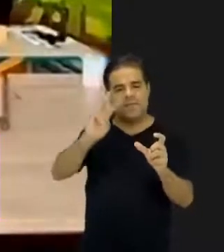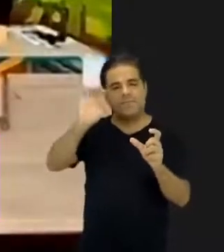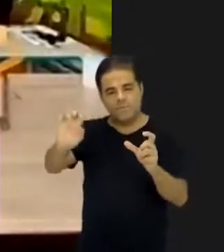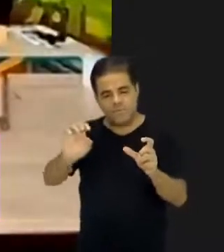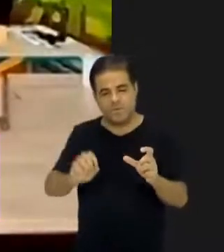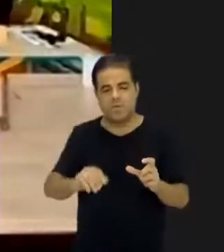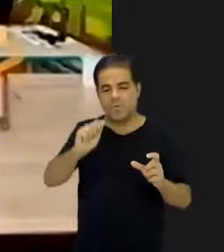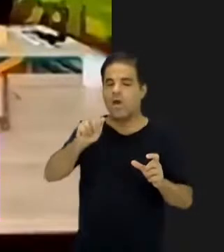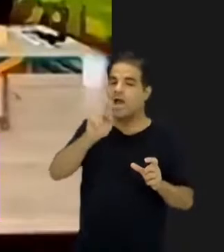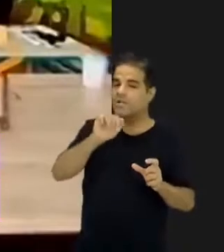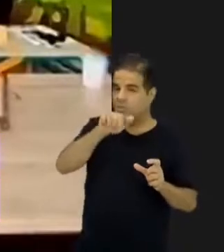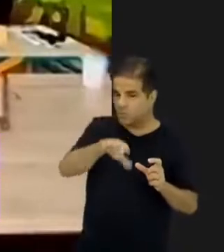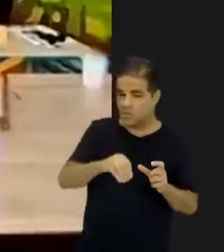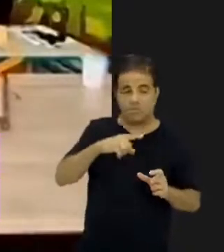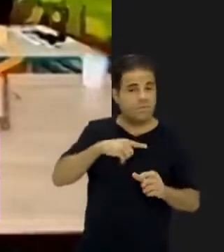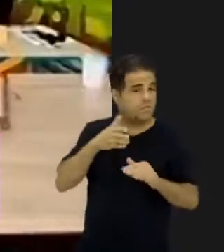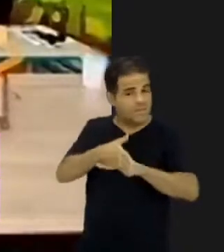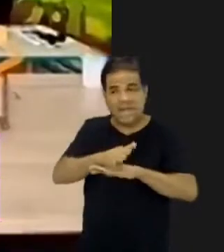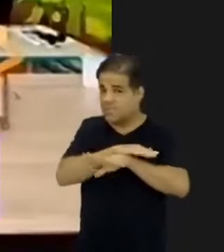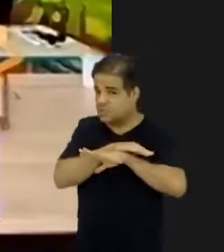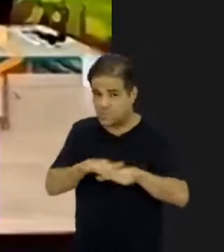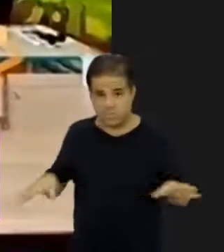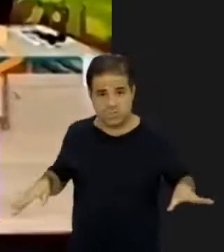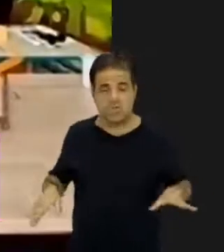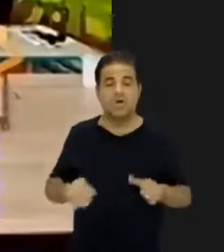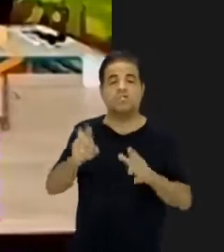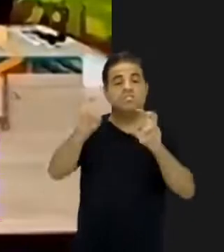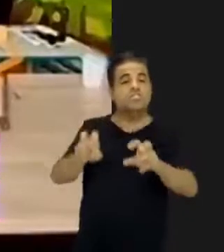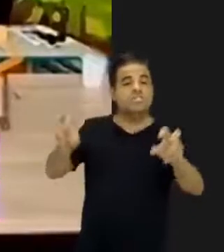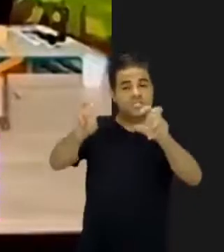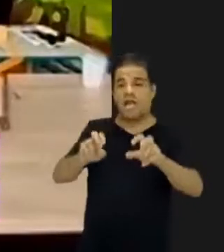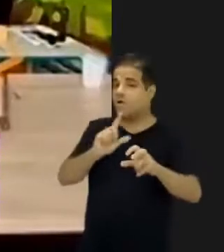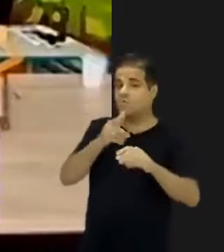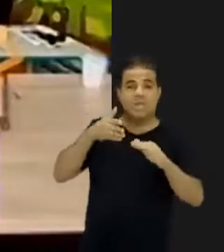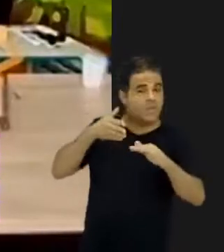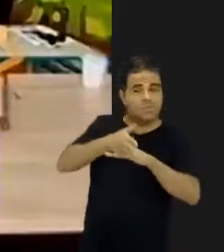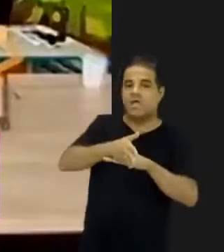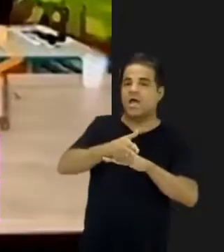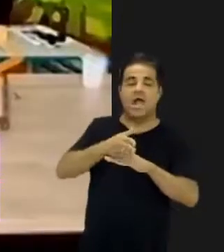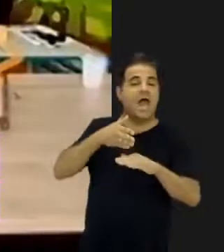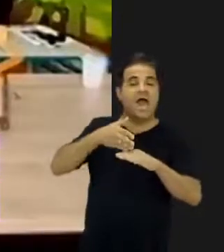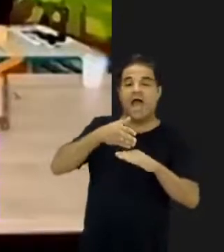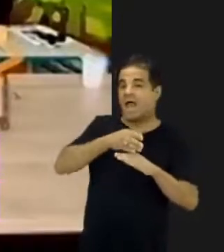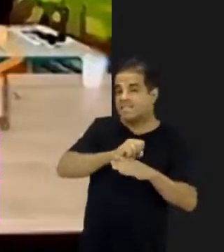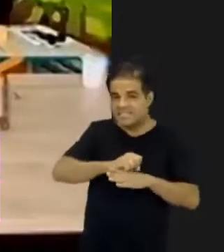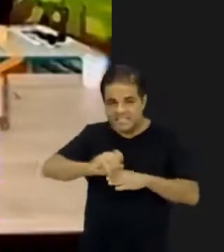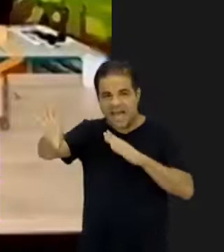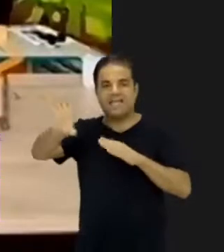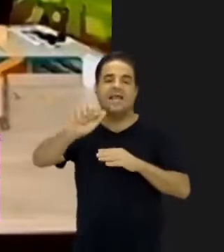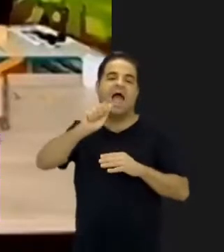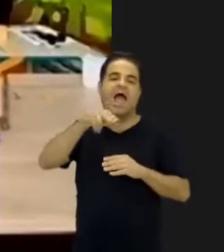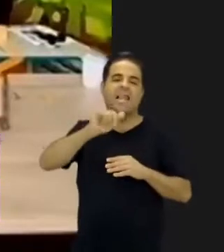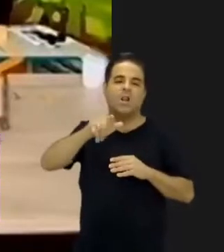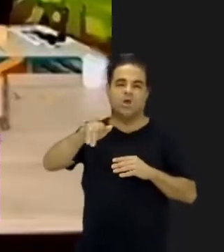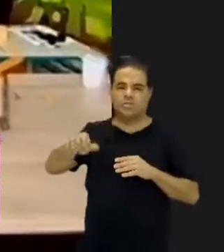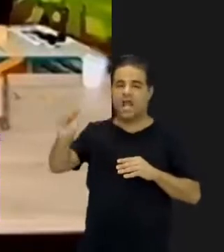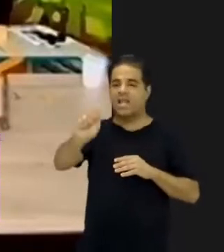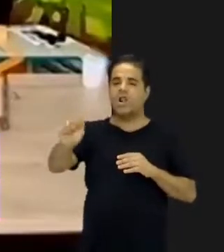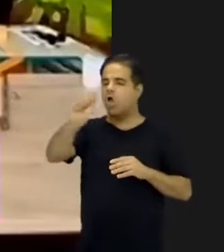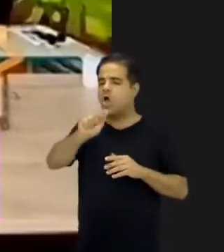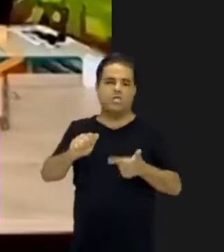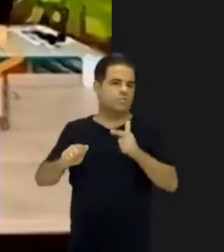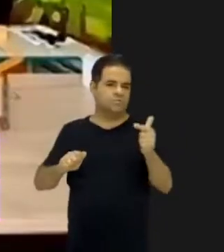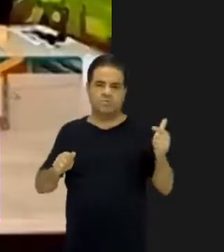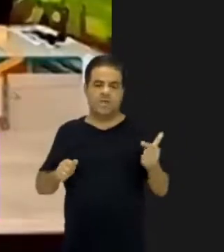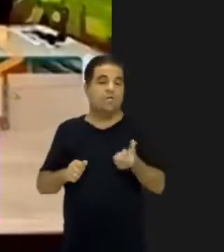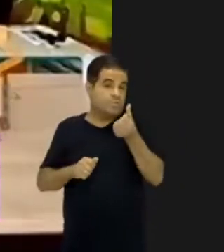caso do Arduino, eu só tenho entradas digitais, eu não tenho saídas analógicas. No caso da entrada analógica aqui,